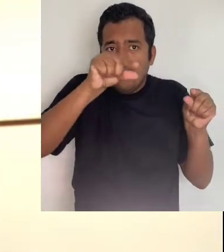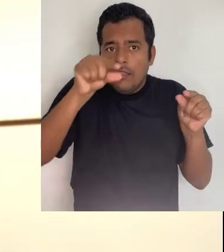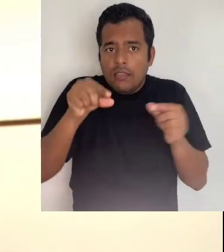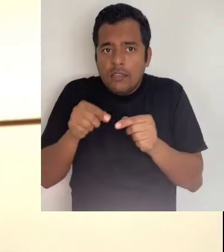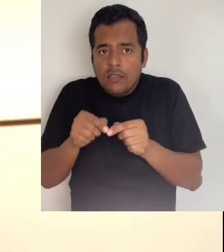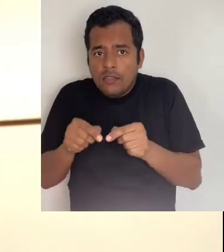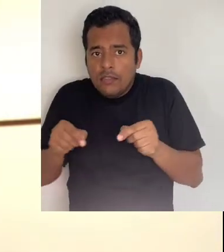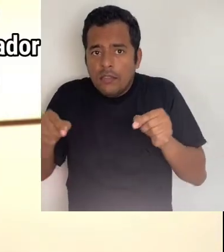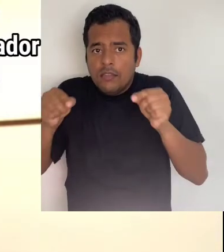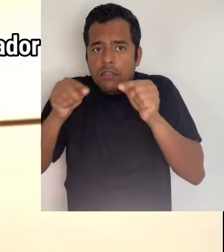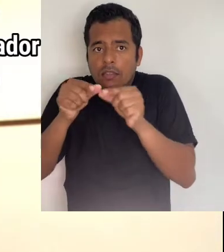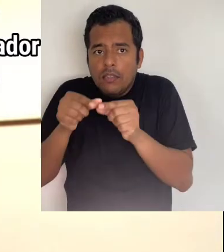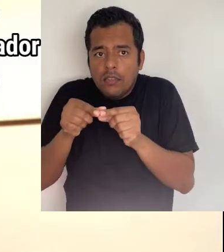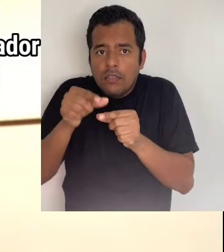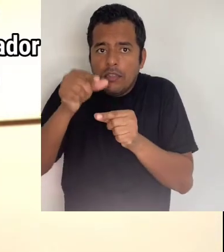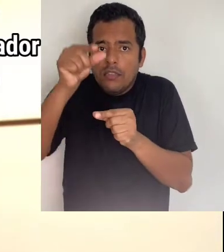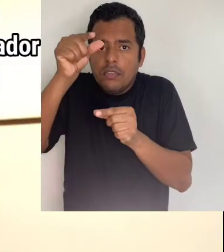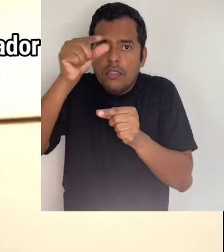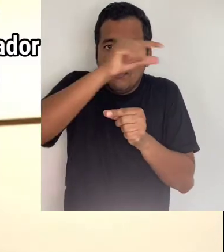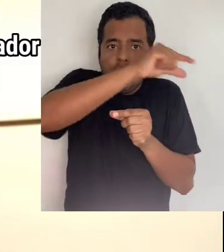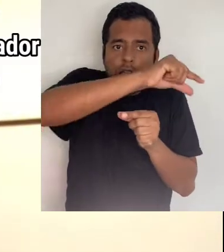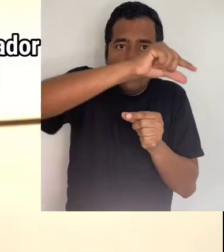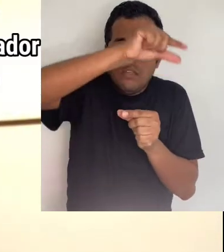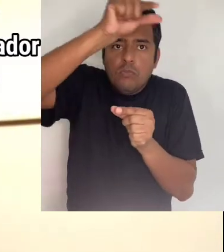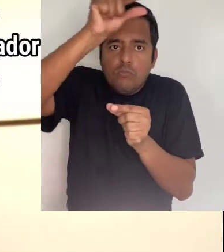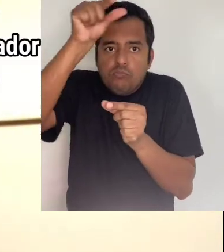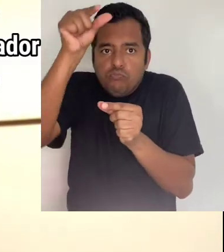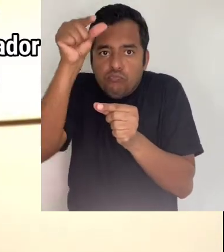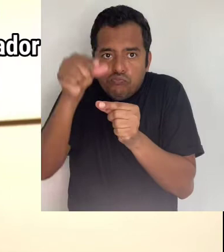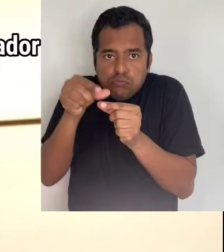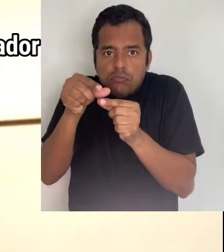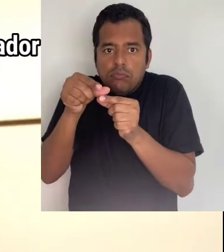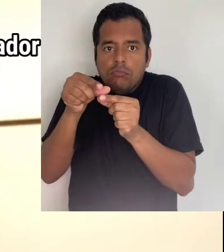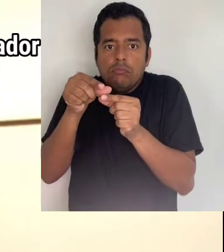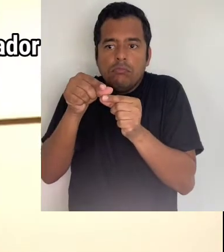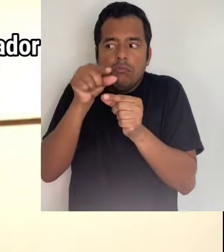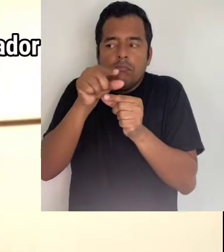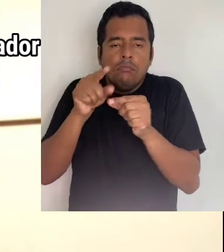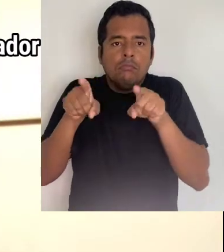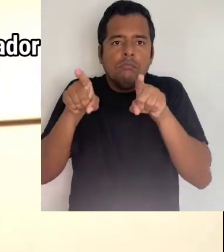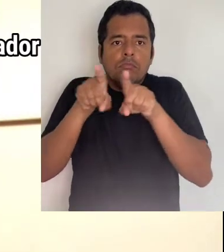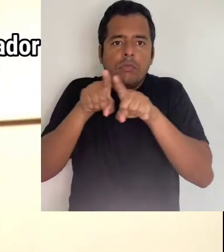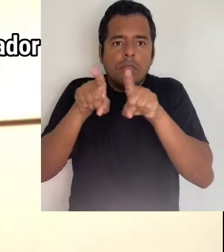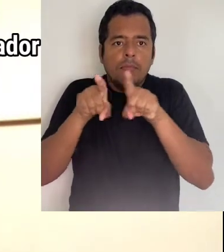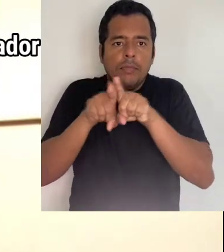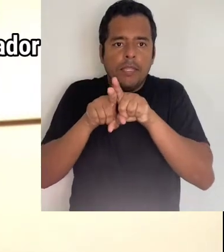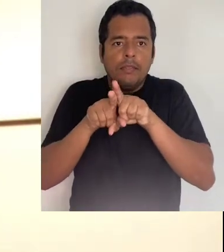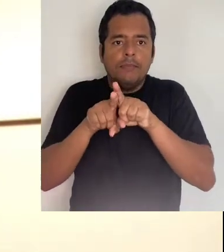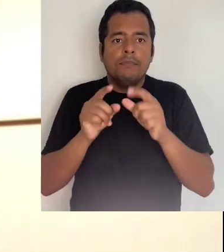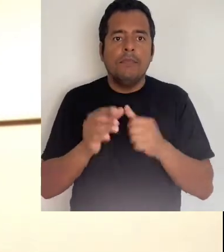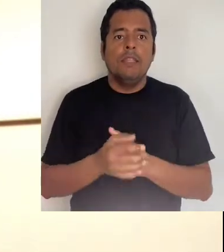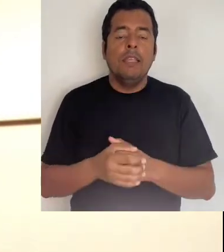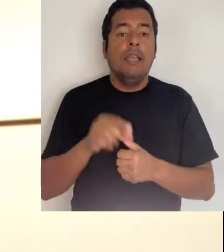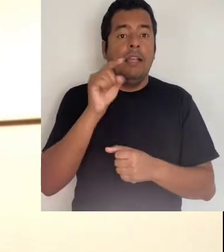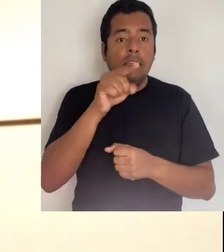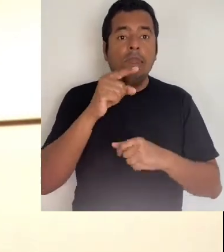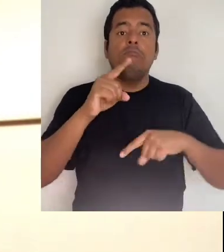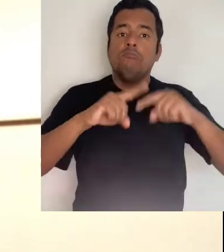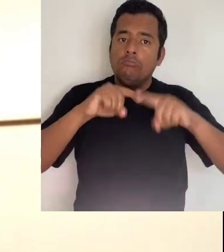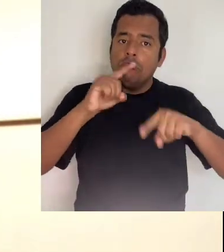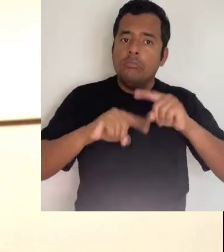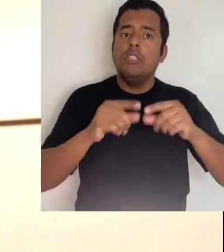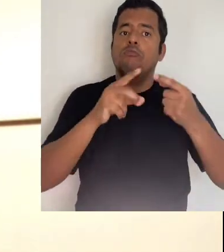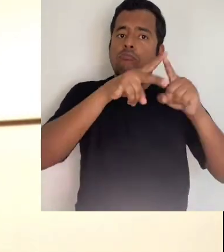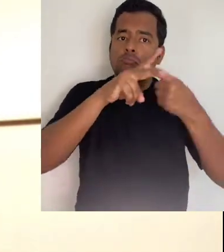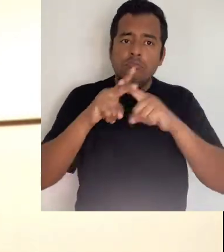você vai precisar conectar aqui um balão, ó, que é justamente aqui onde vai estar sendo e tirar do material. Então,